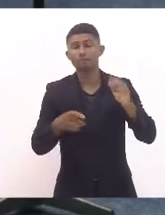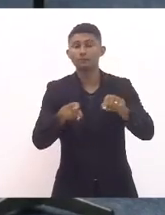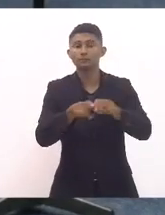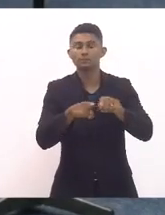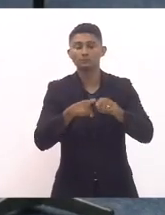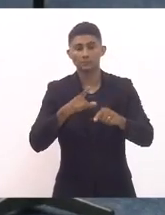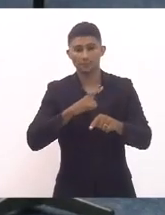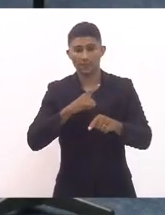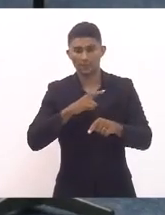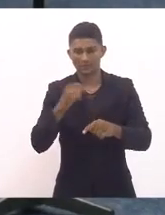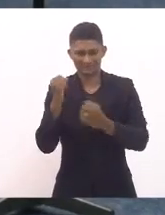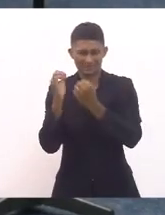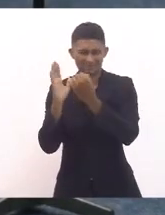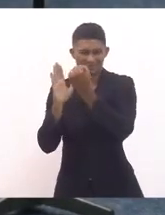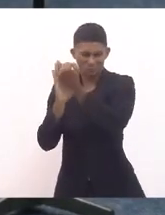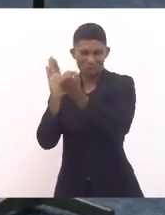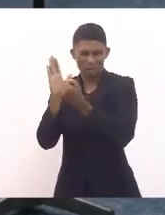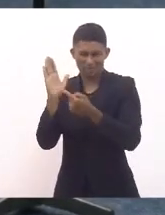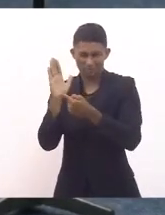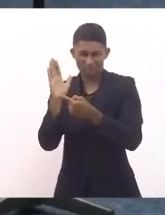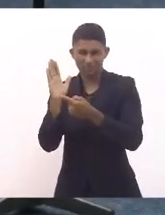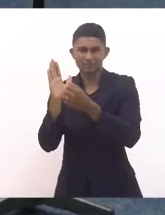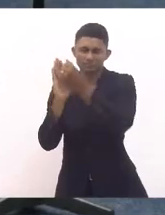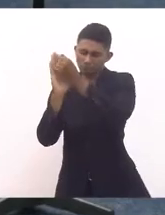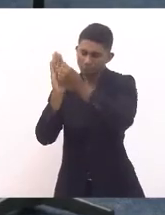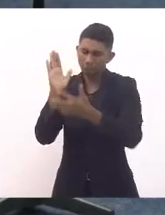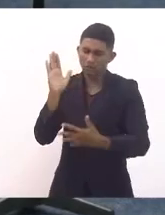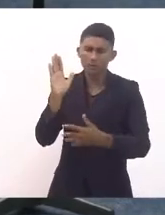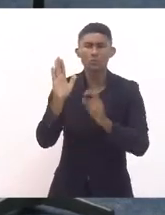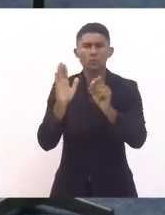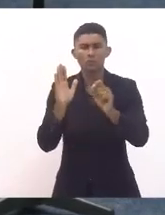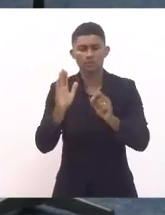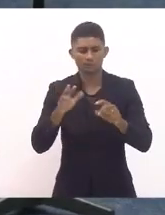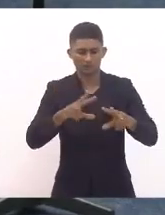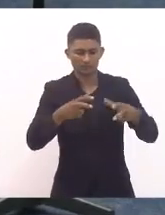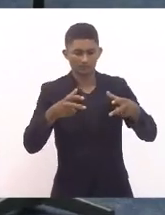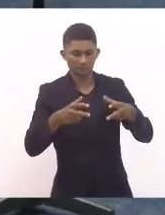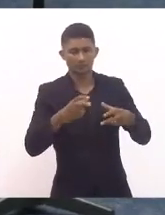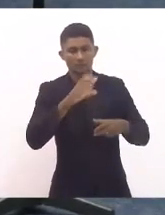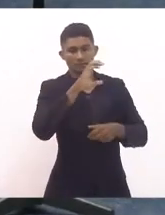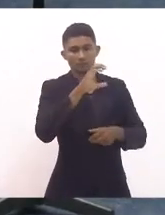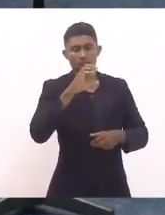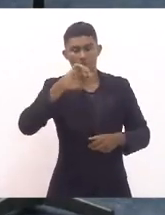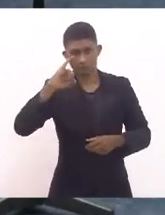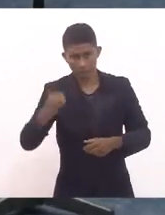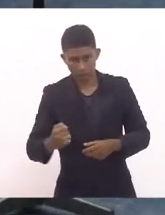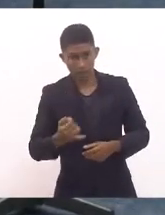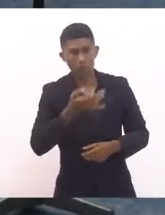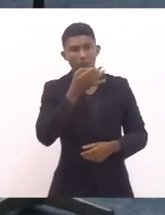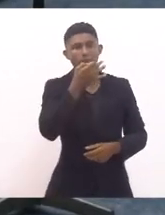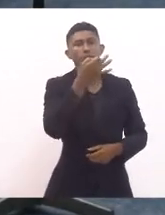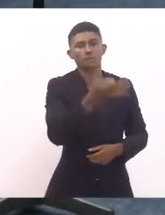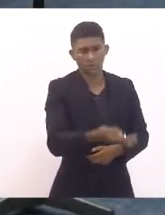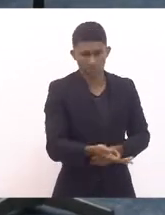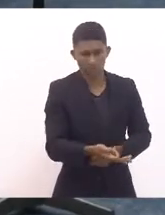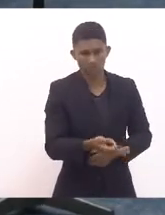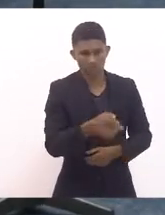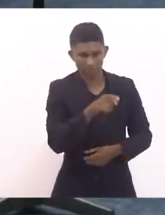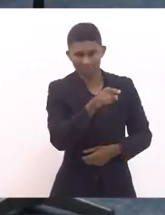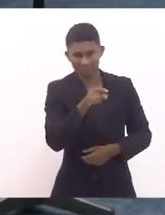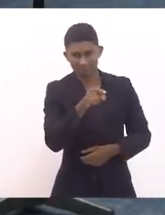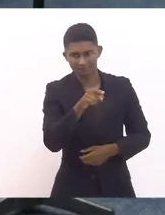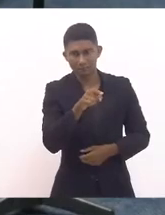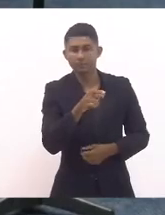apresentados afirmando que o parecer, inclusive, da CCJ, como forma a garantir